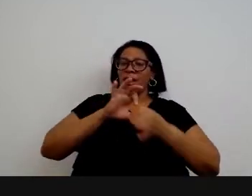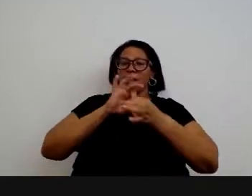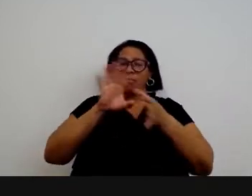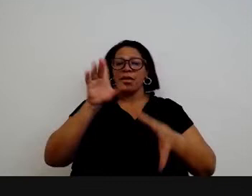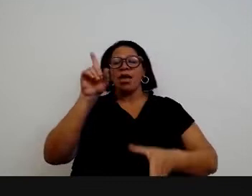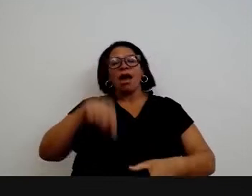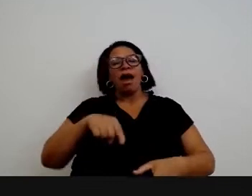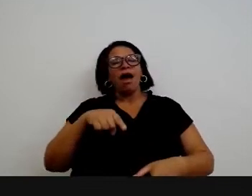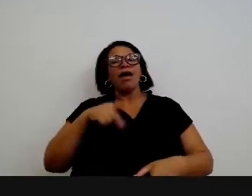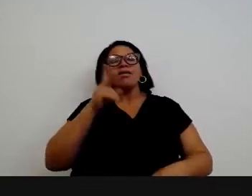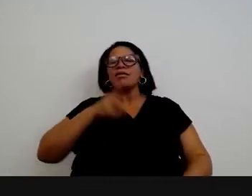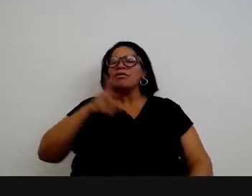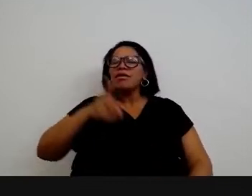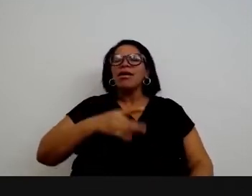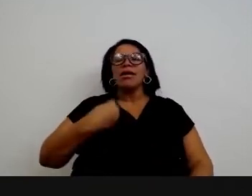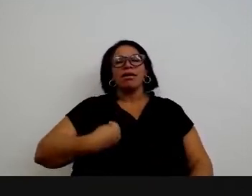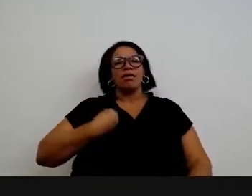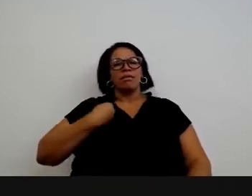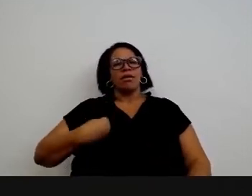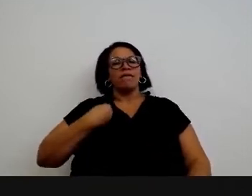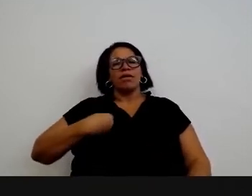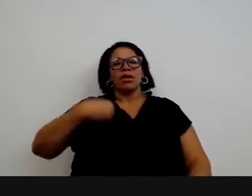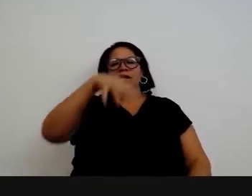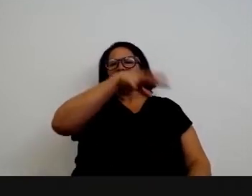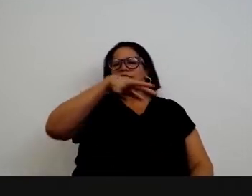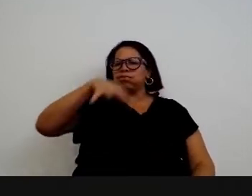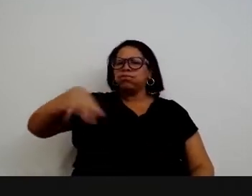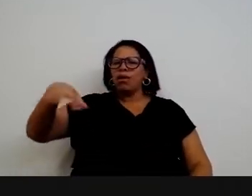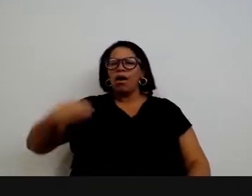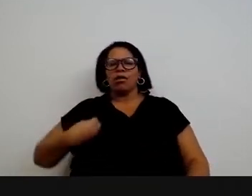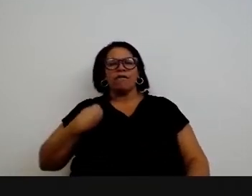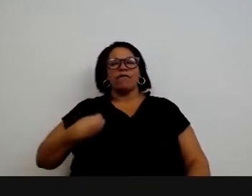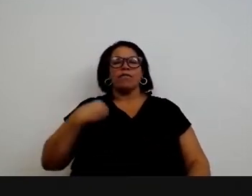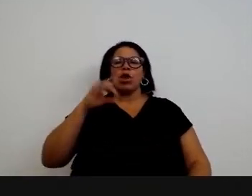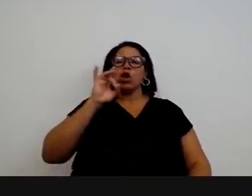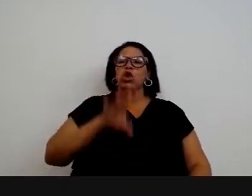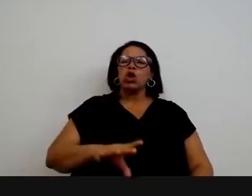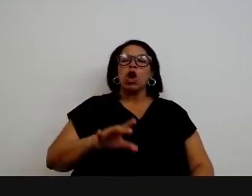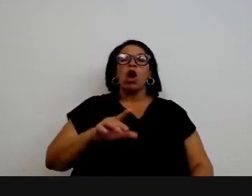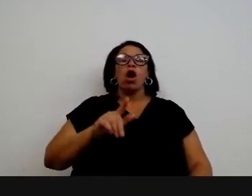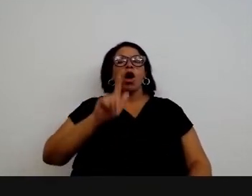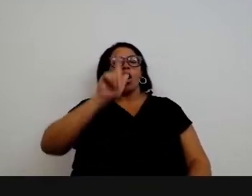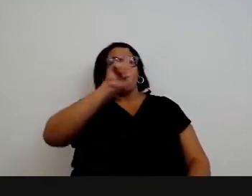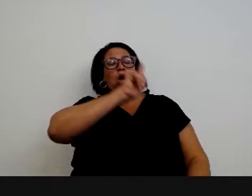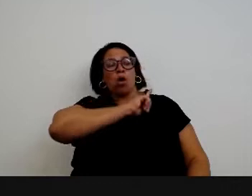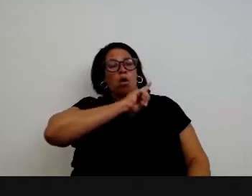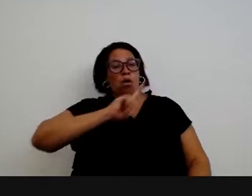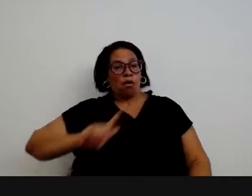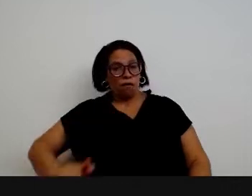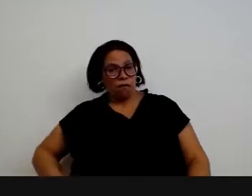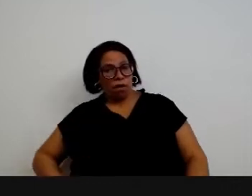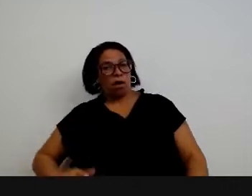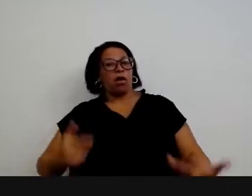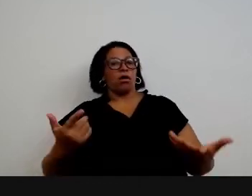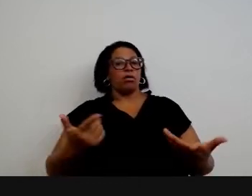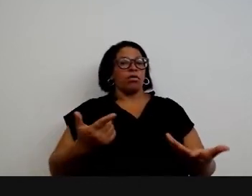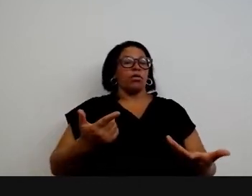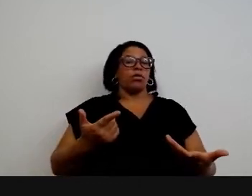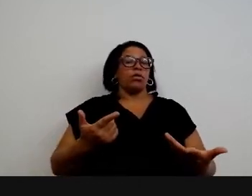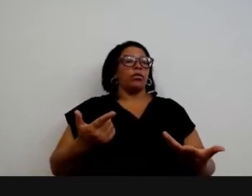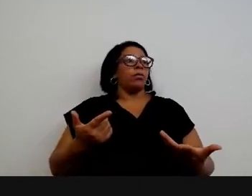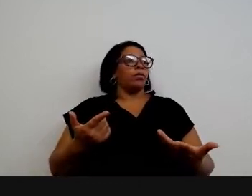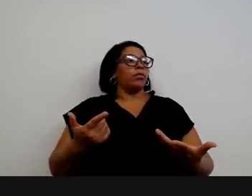é algo que nos ocupa a vida inteira, em todas as dimensões da nossa vida, não só como forma de governo, não só como